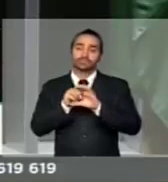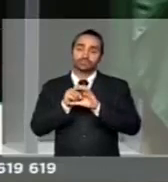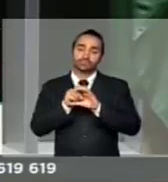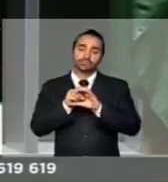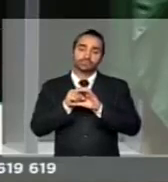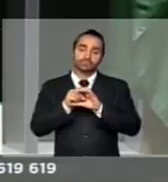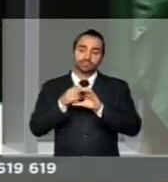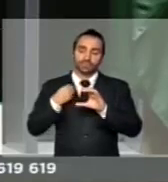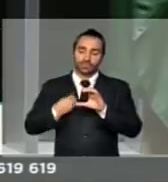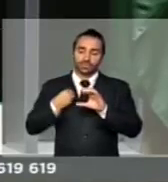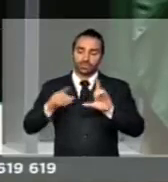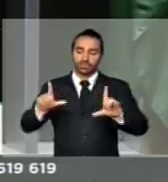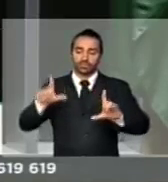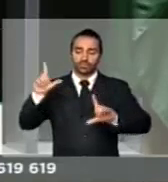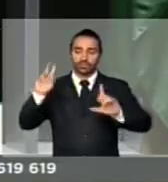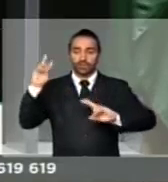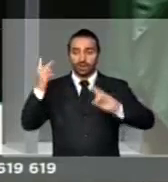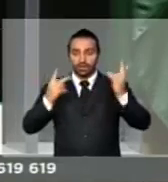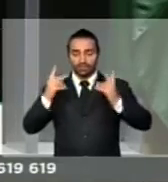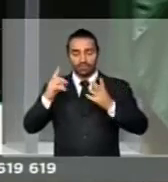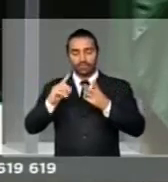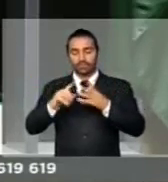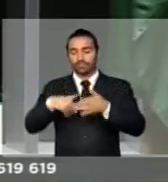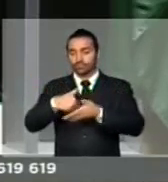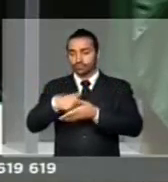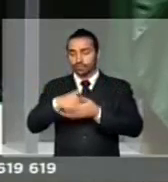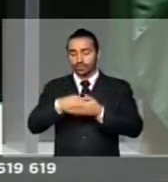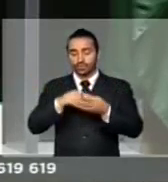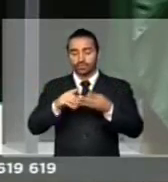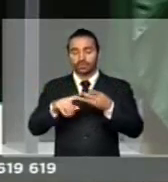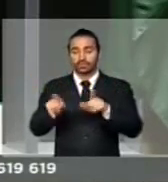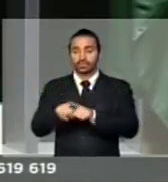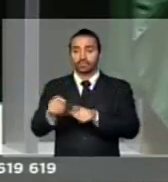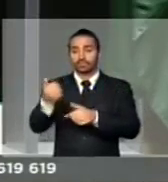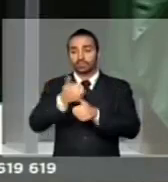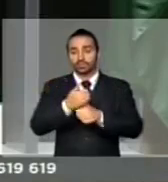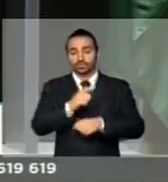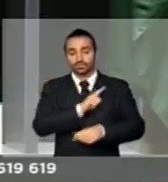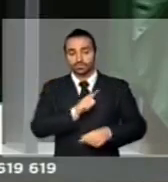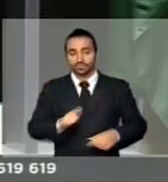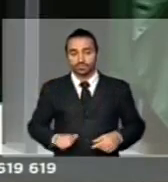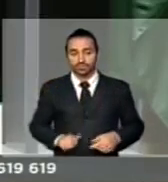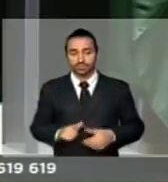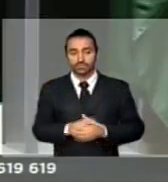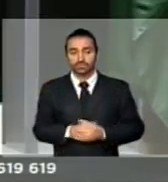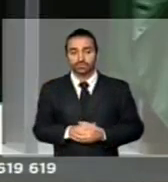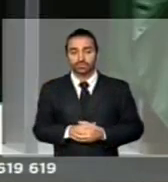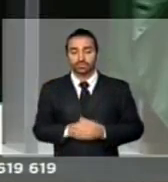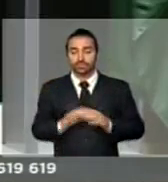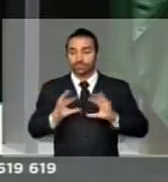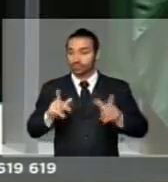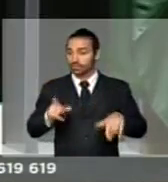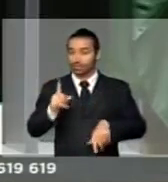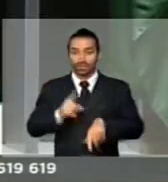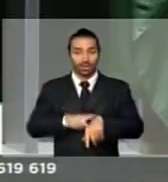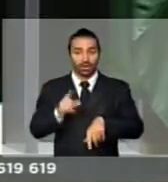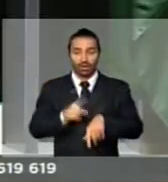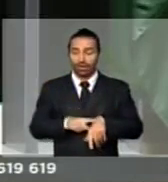futebol, o carnaval de rua e a posse de governador, todas elas ao vivo.